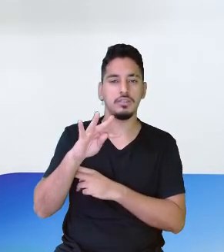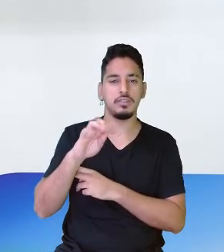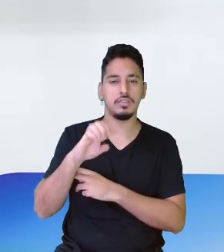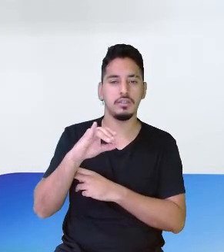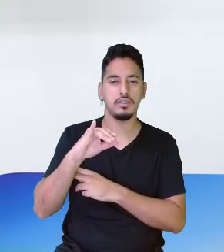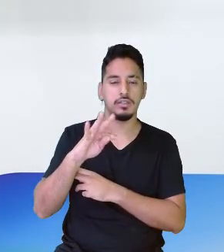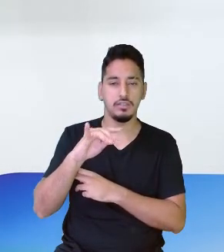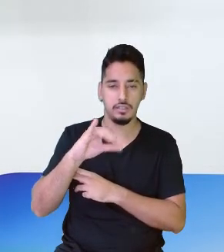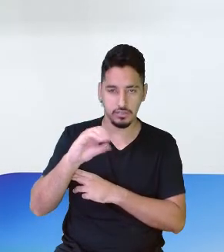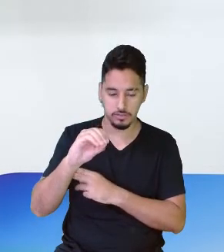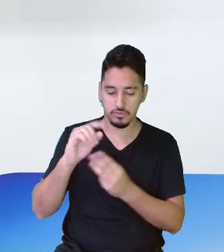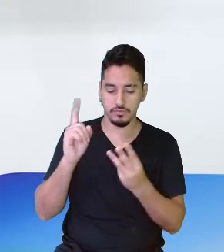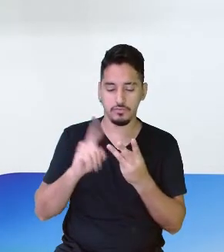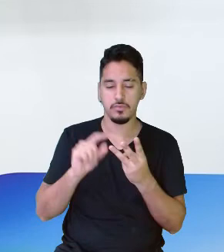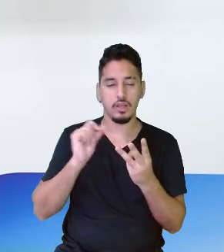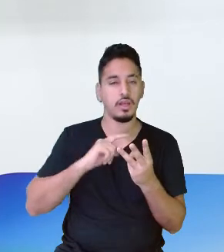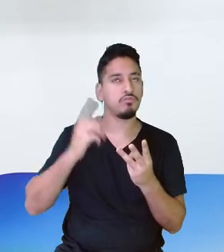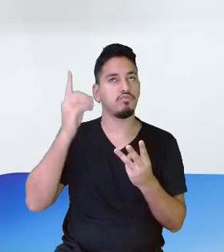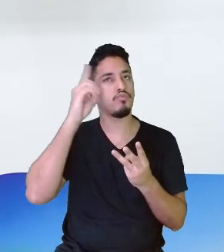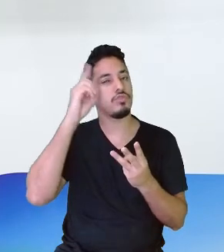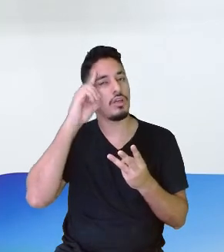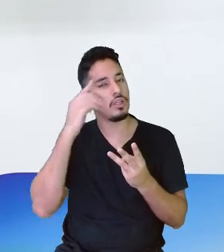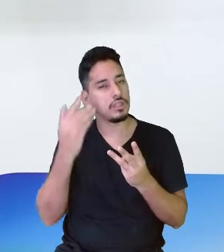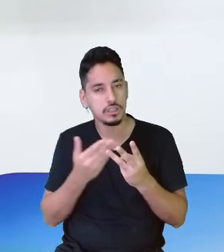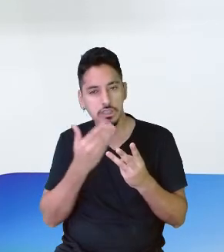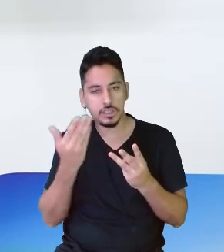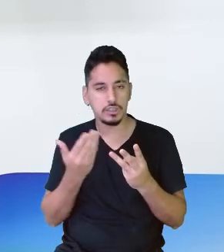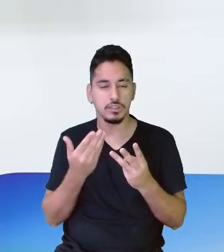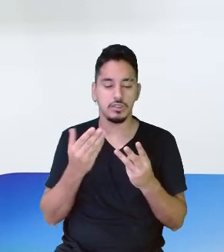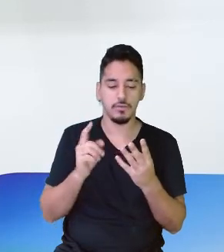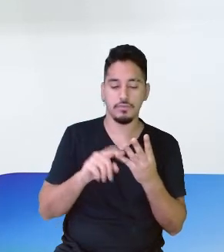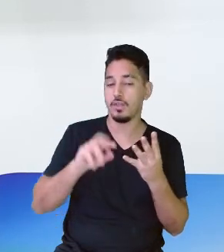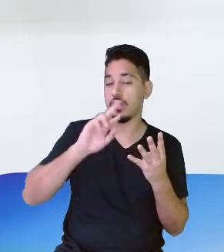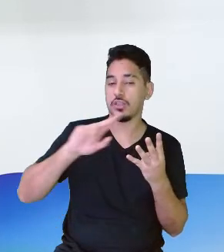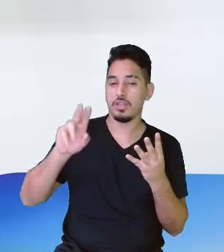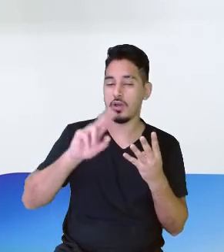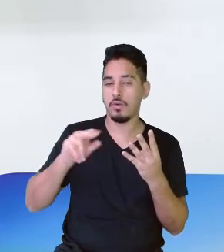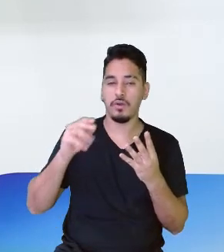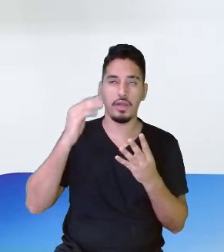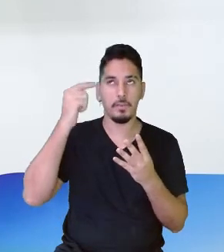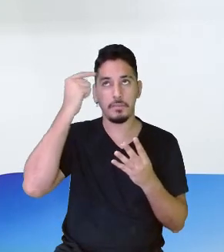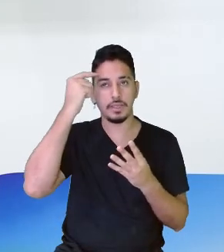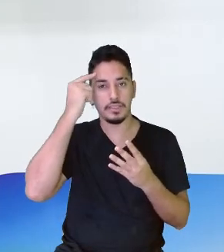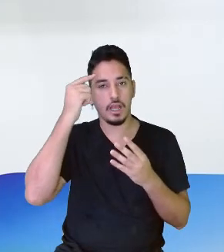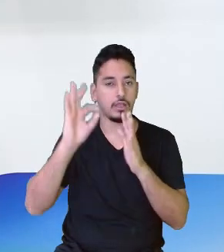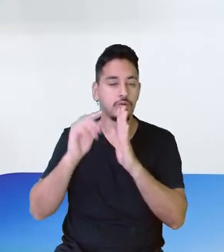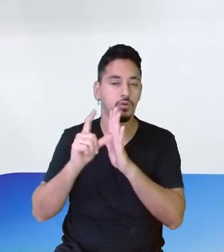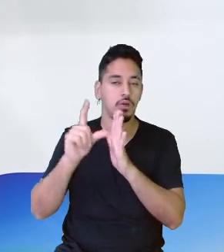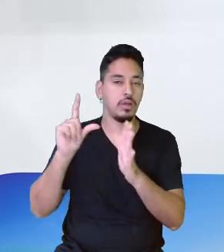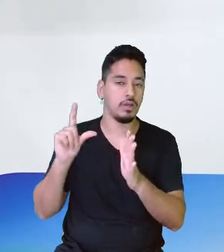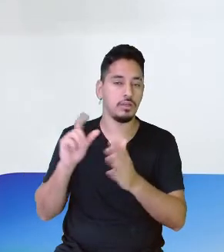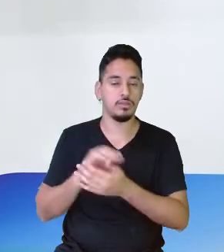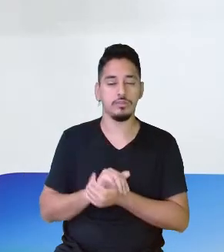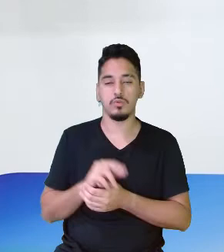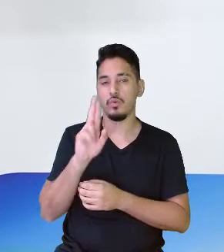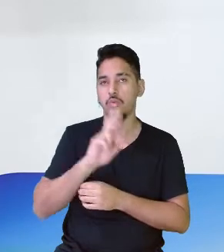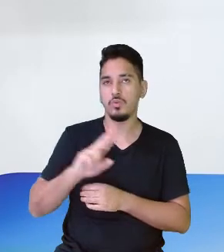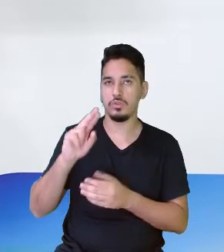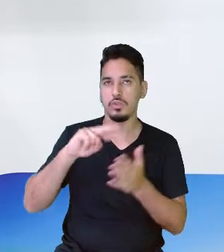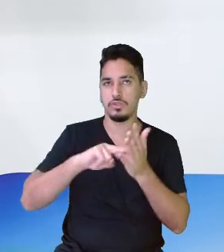parte de situações cotidianas, em geral não é planejado, faz uso da